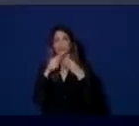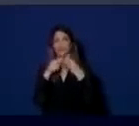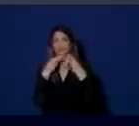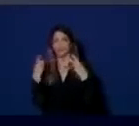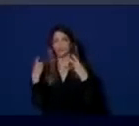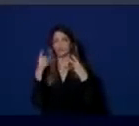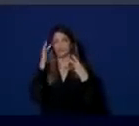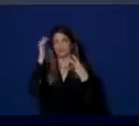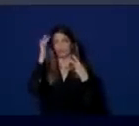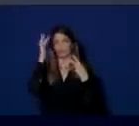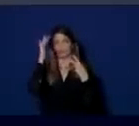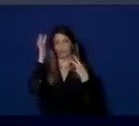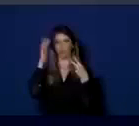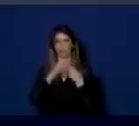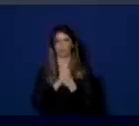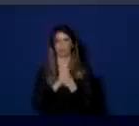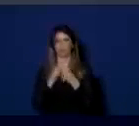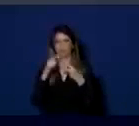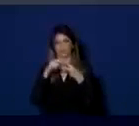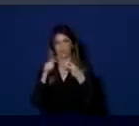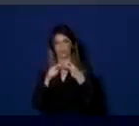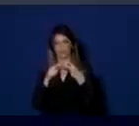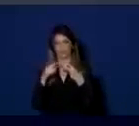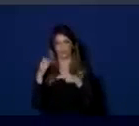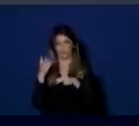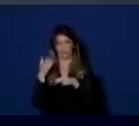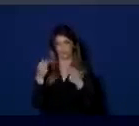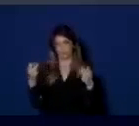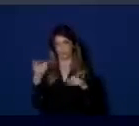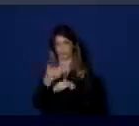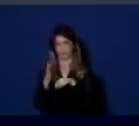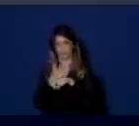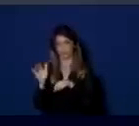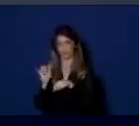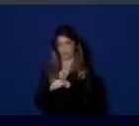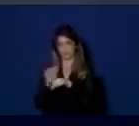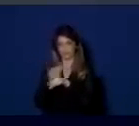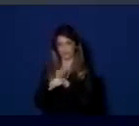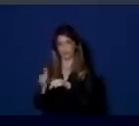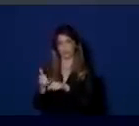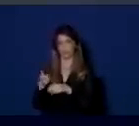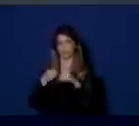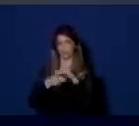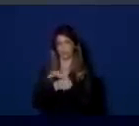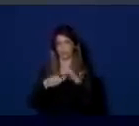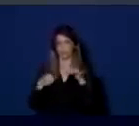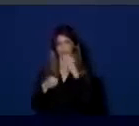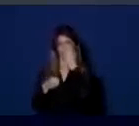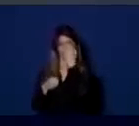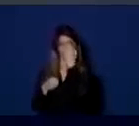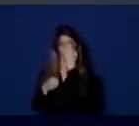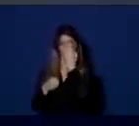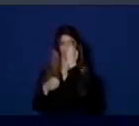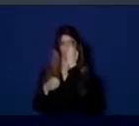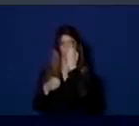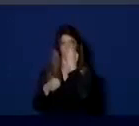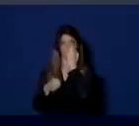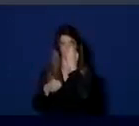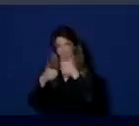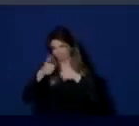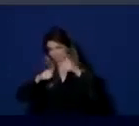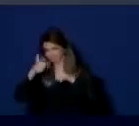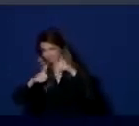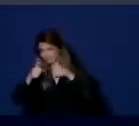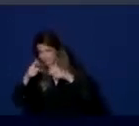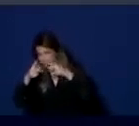premissas teóricas, duas implicações práticas e uma estratégia de investimento, que eu acho que é um jeito um pouco